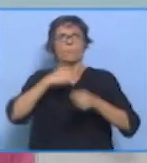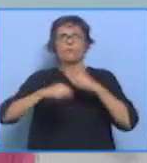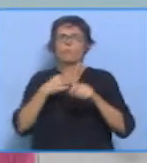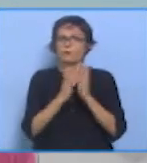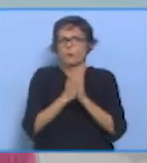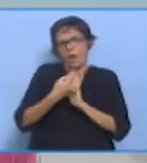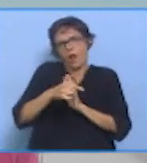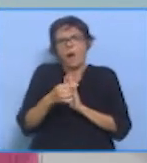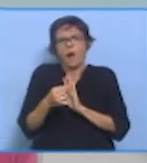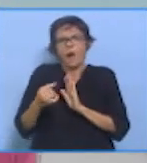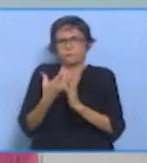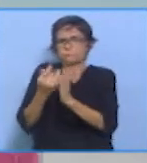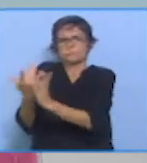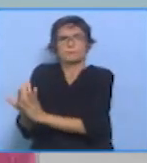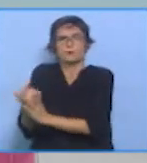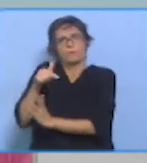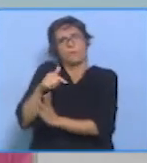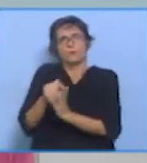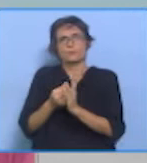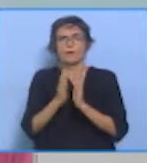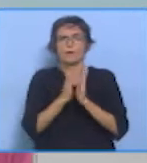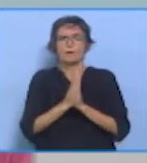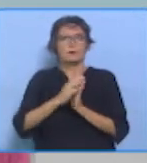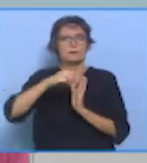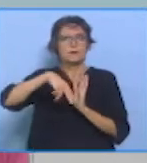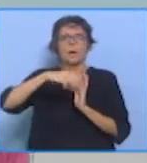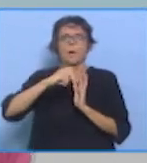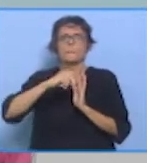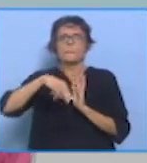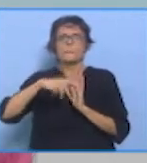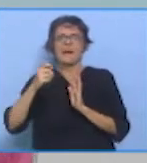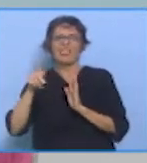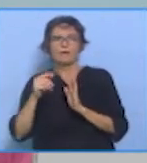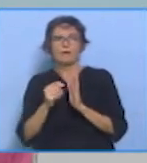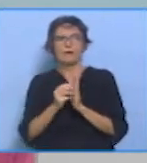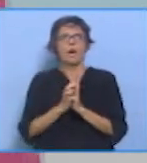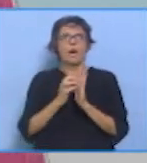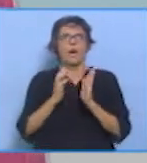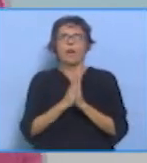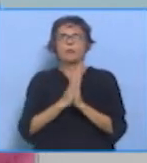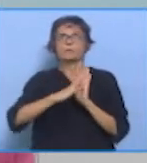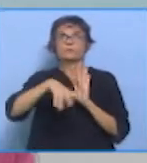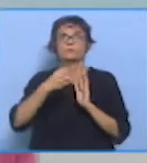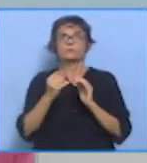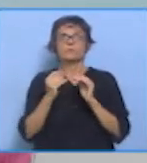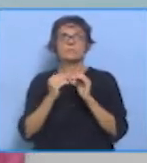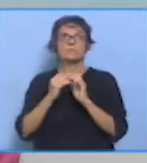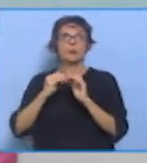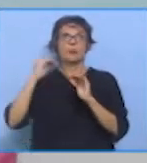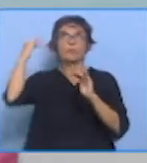religiosos que hoje aparecem, como a Igreja Maná, como a Igreja Universal do Reino de Deus, nós podemos dizer assim, que problema e